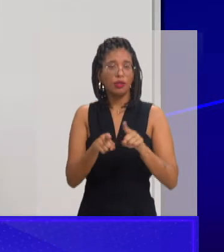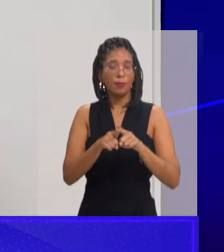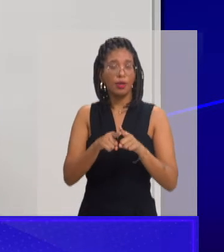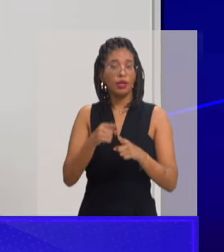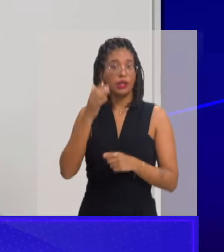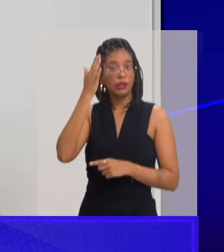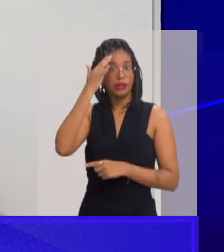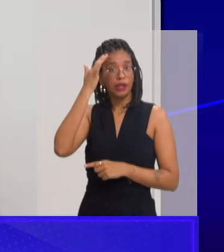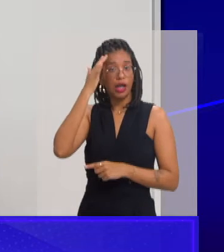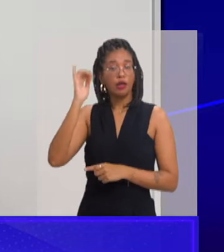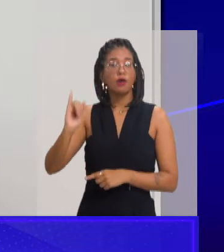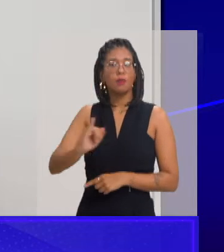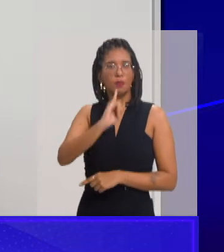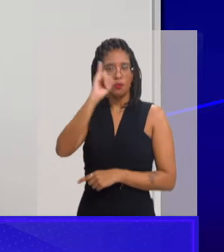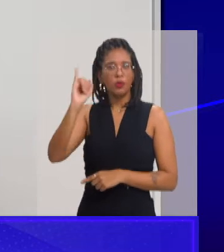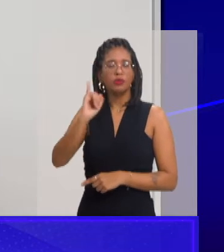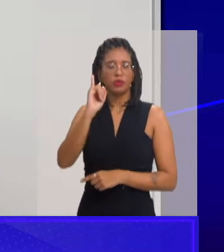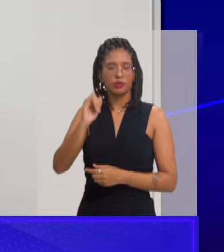seu tempo,